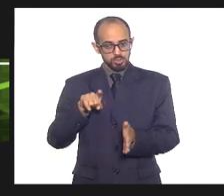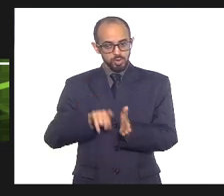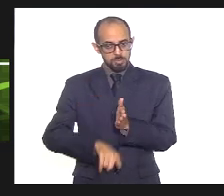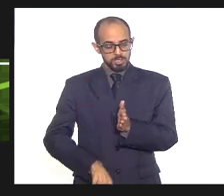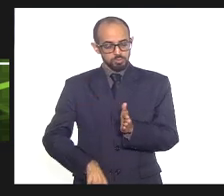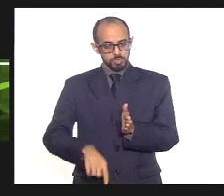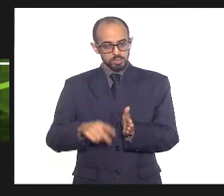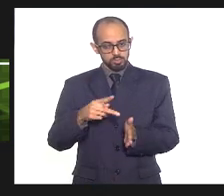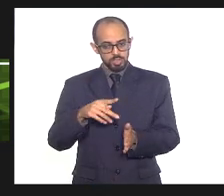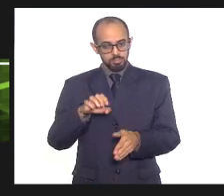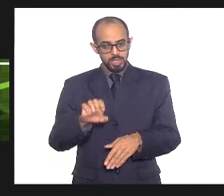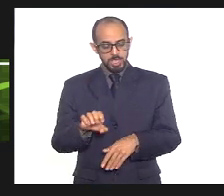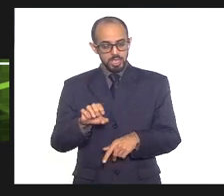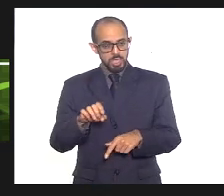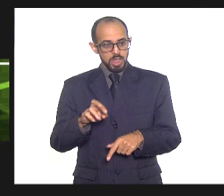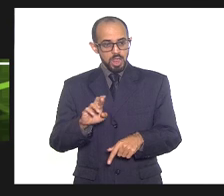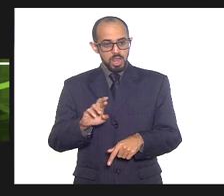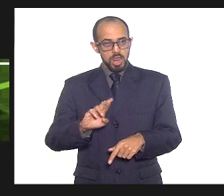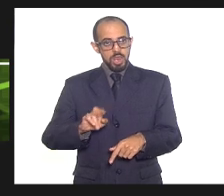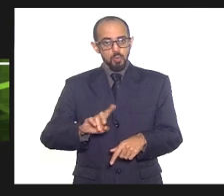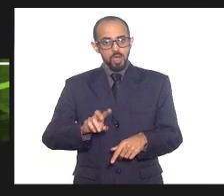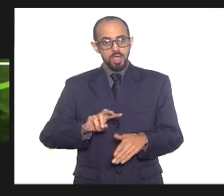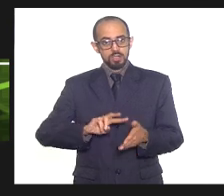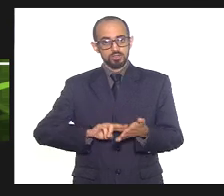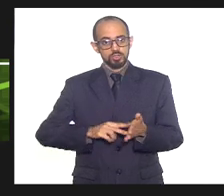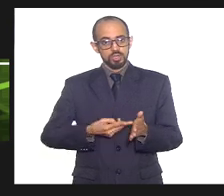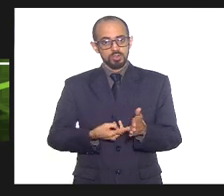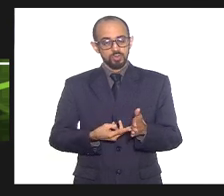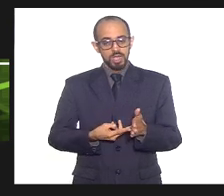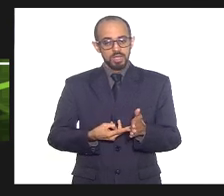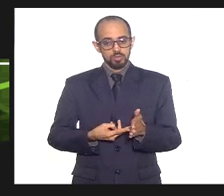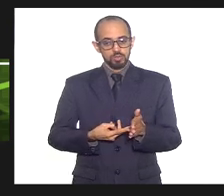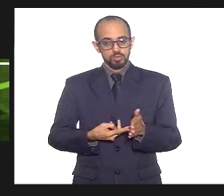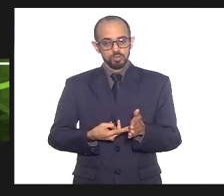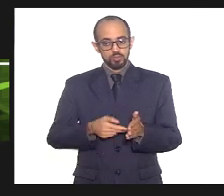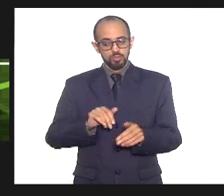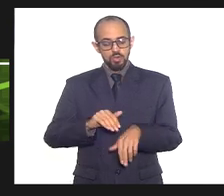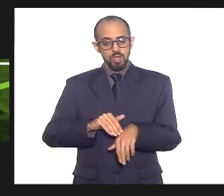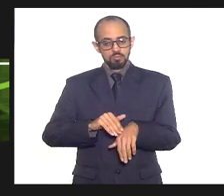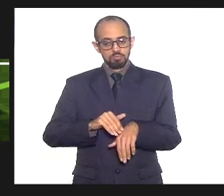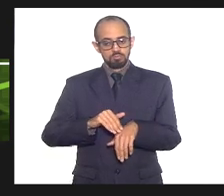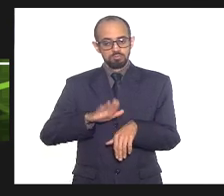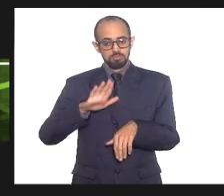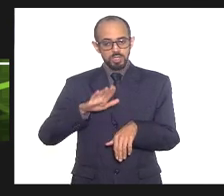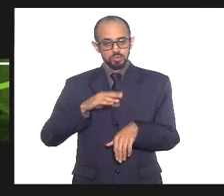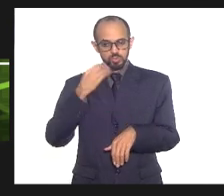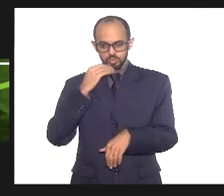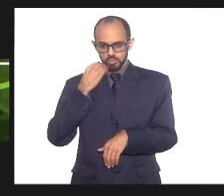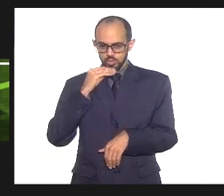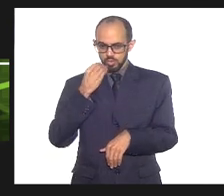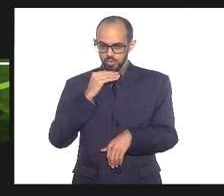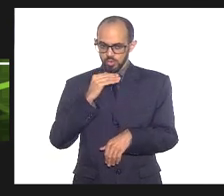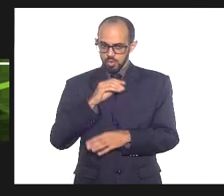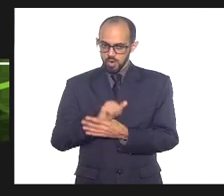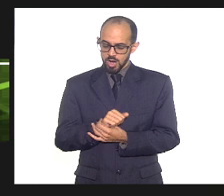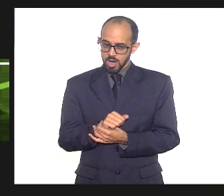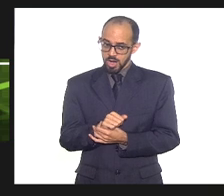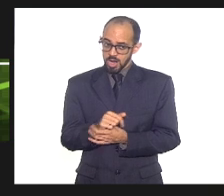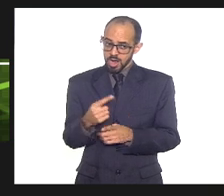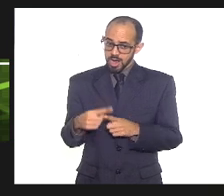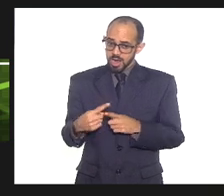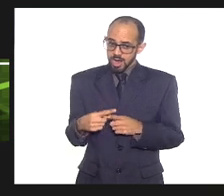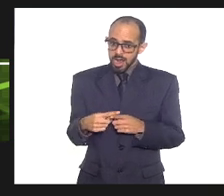PE não signifique um aumento da lucratividade, porque quando do